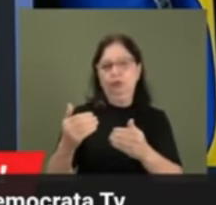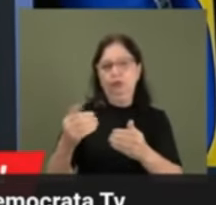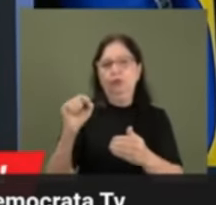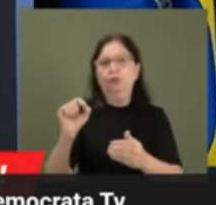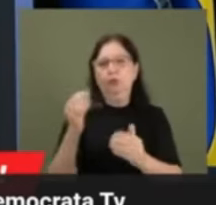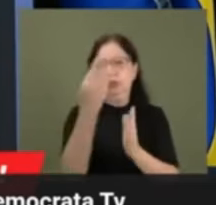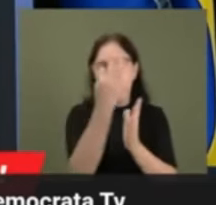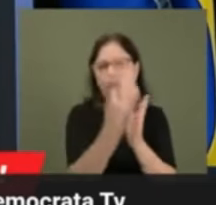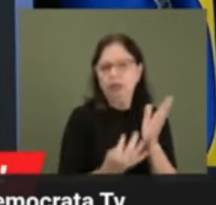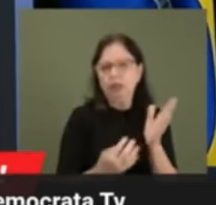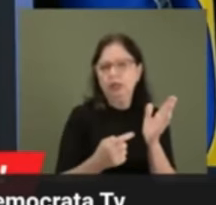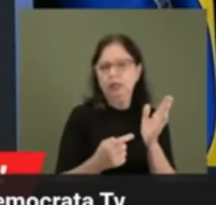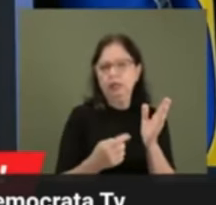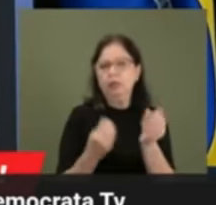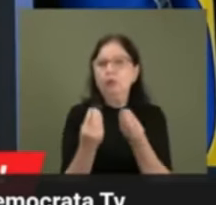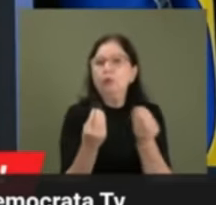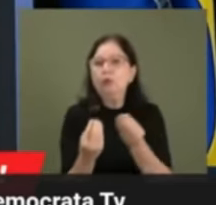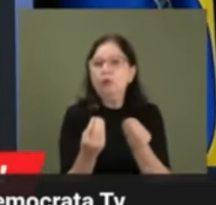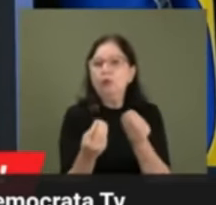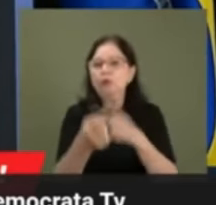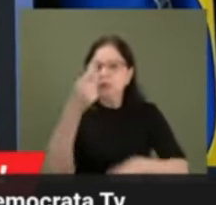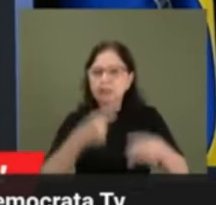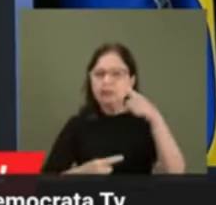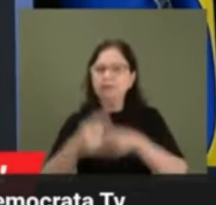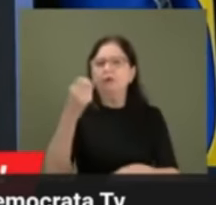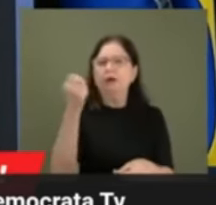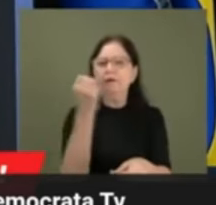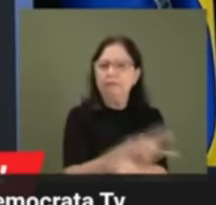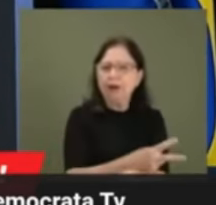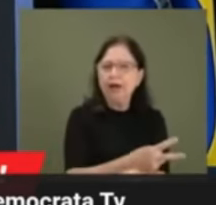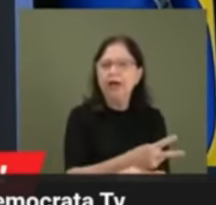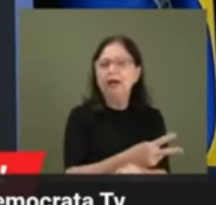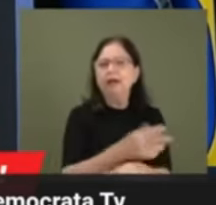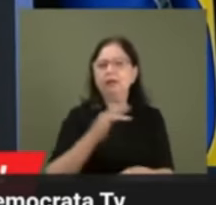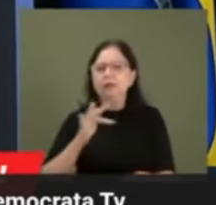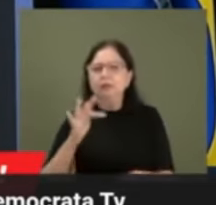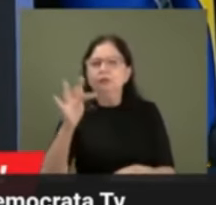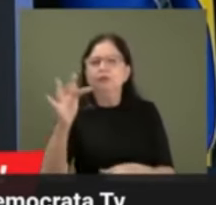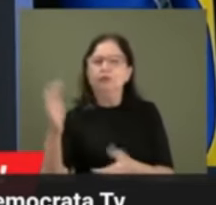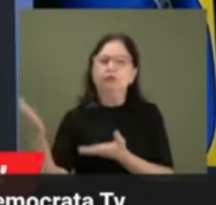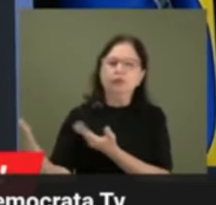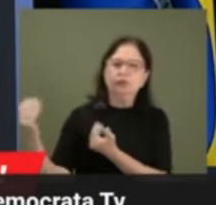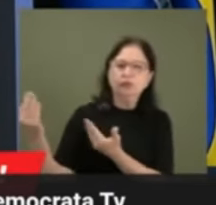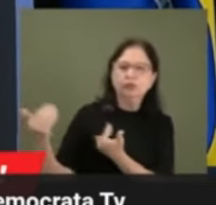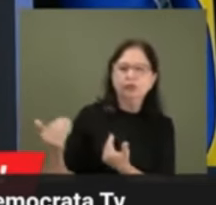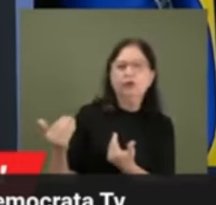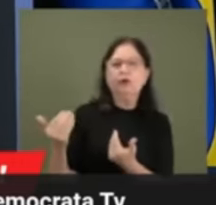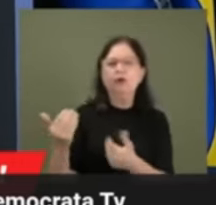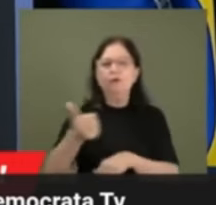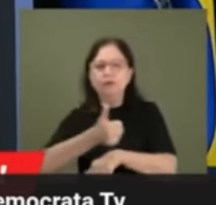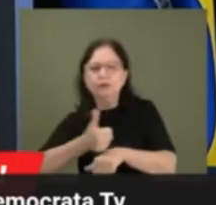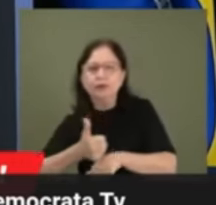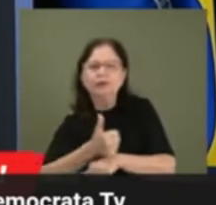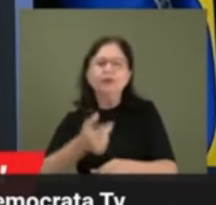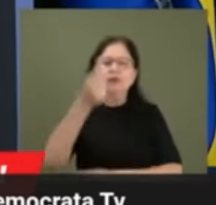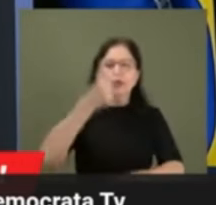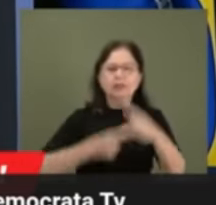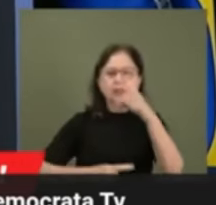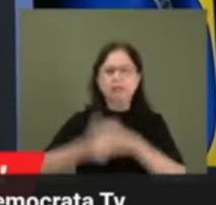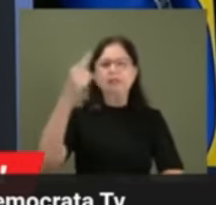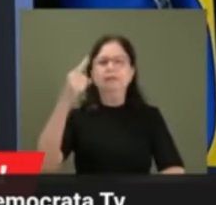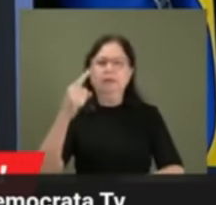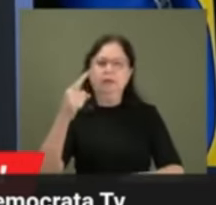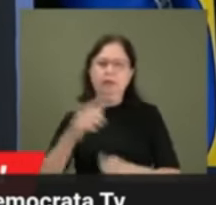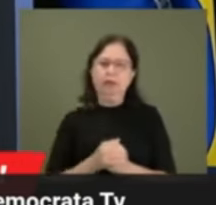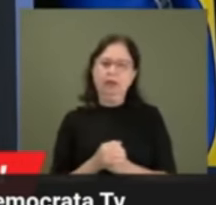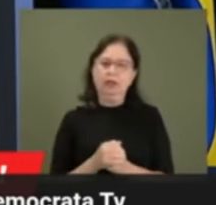capaz de gerar oportunidades à futuras gerações que permita que a gente tenha um lugar de destaque como citou o pesquisador Dr Professor Pedro Zambon no